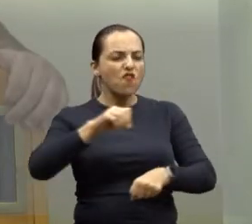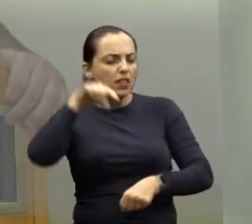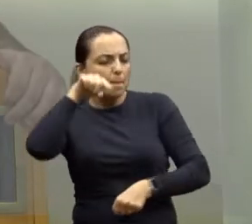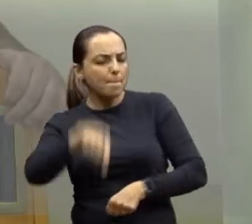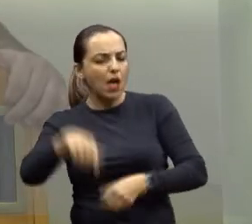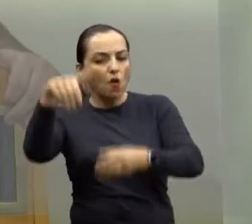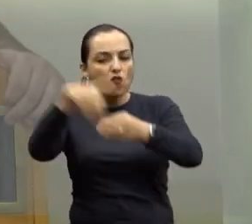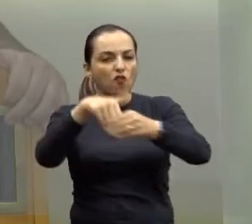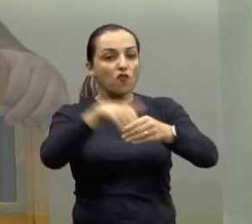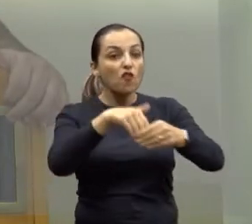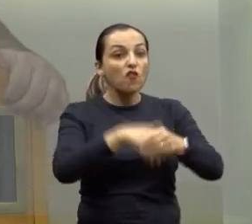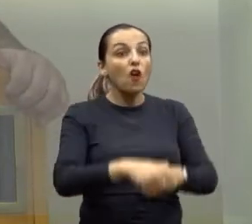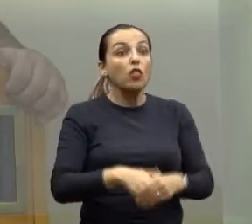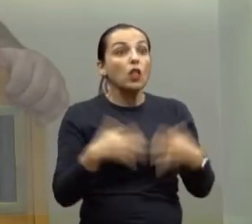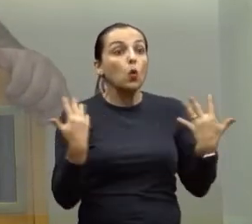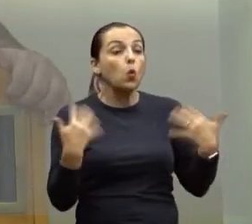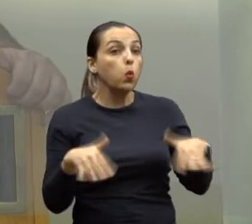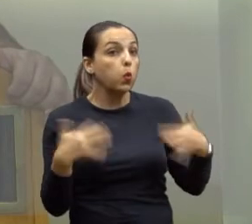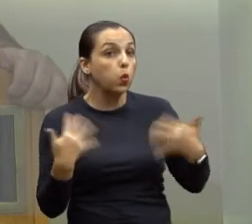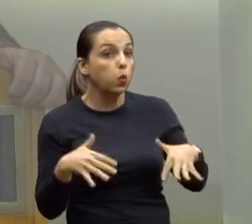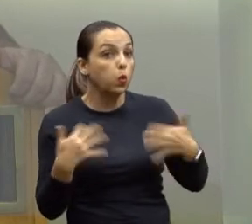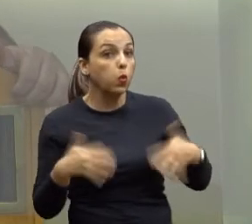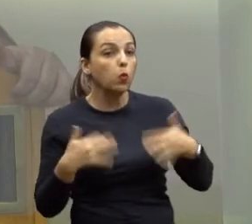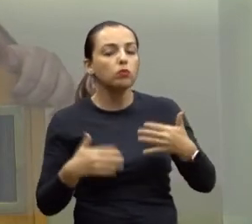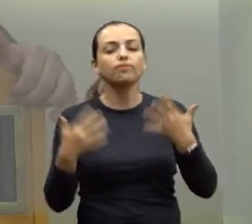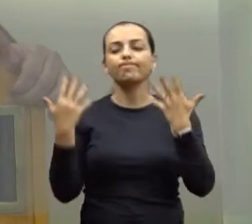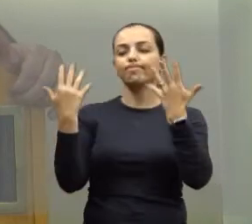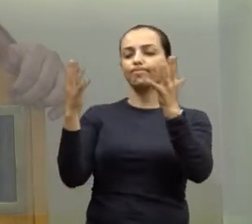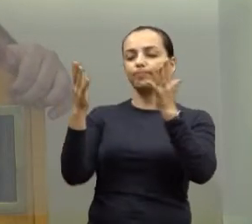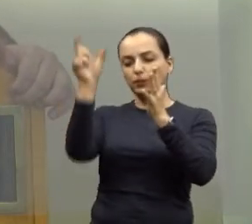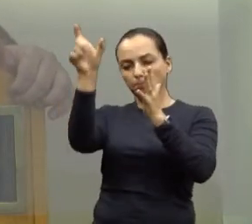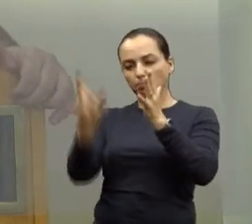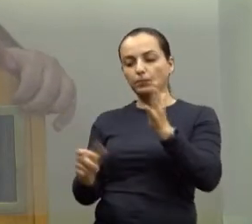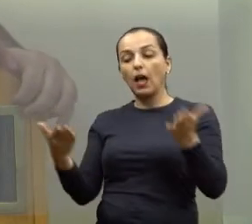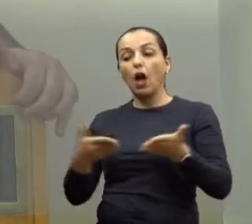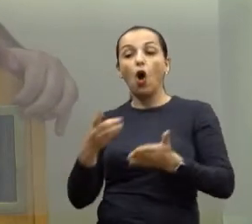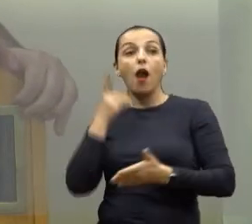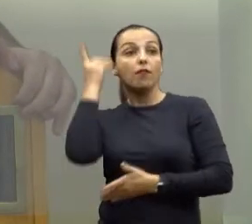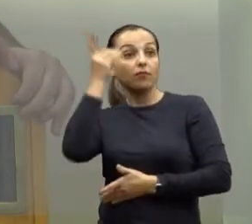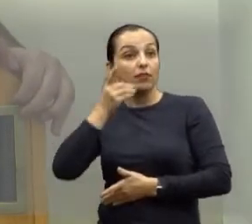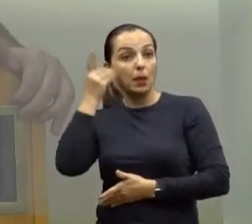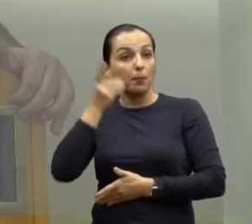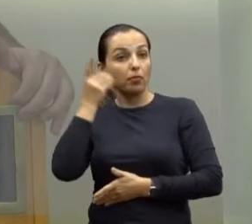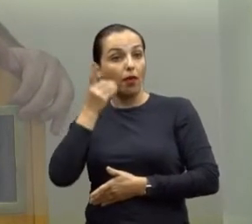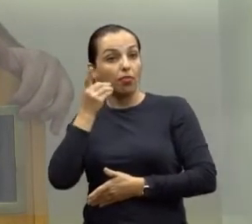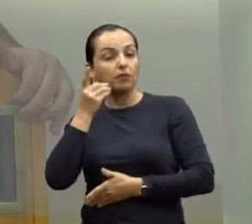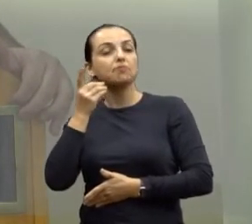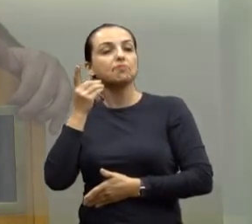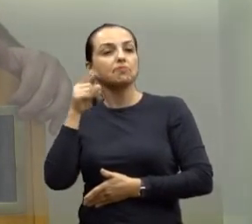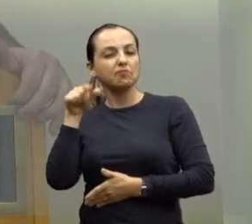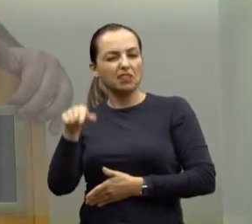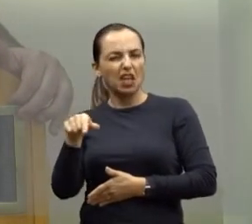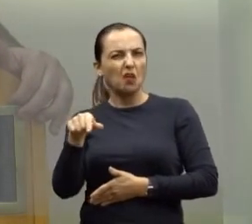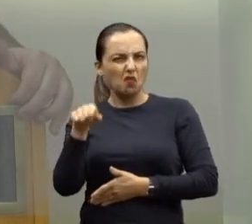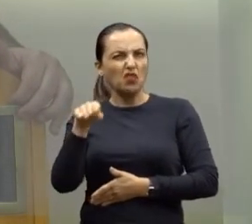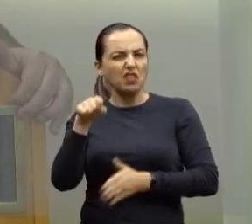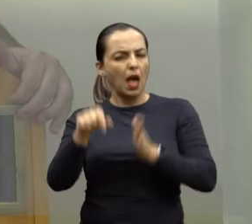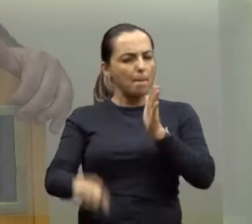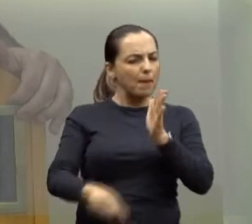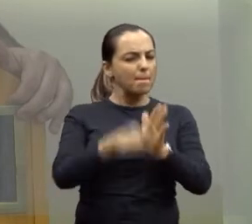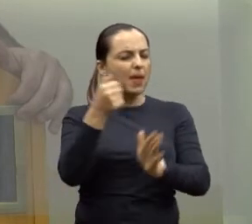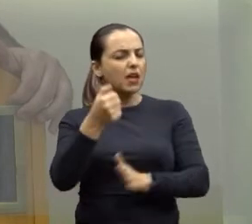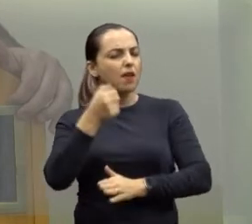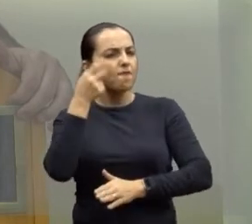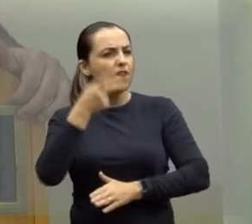pouca coisa eu queria parabenizar a Tainara Que agora nossa deputada eu se eu não me engano Tainara você foi a primeira